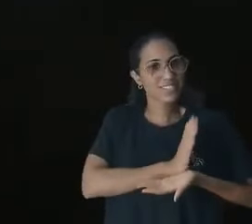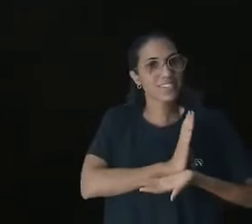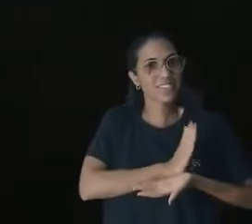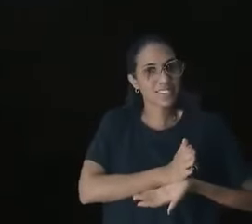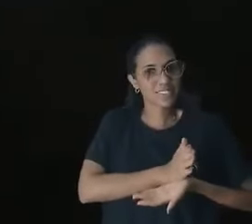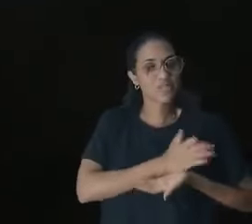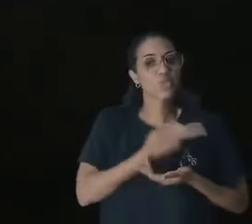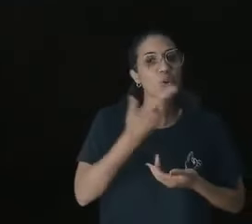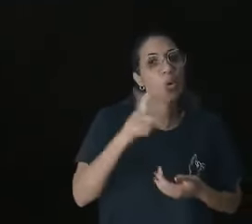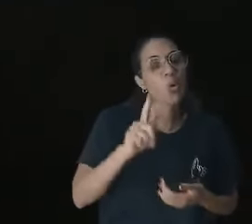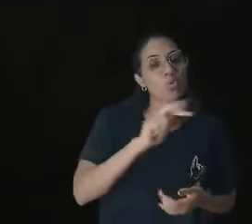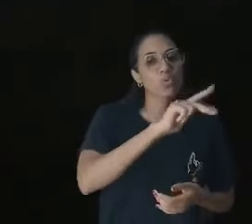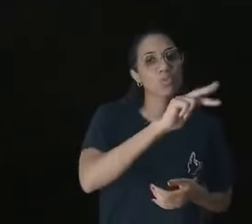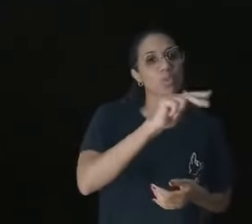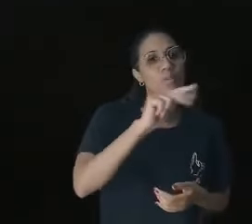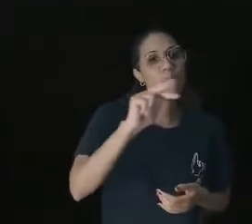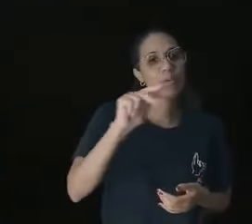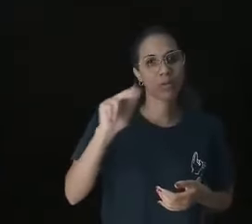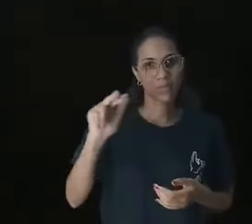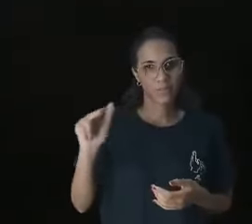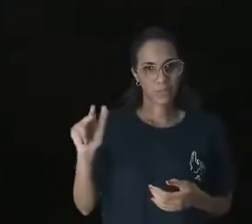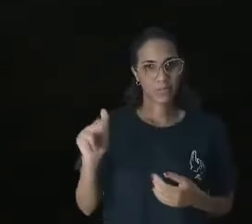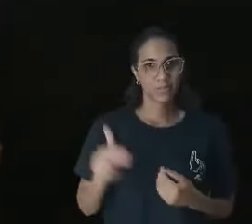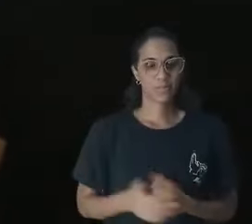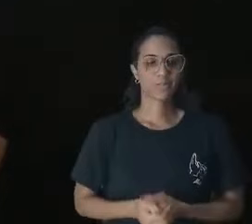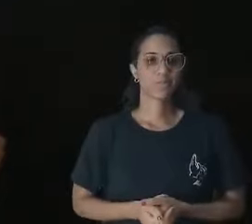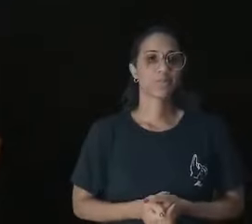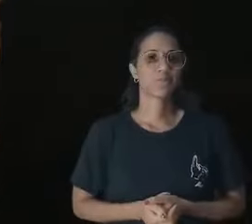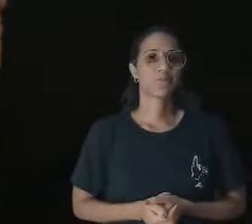de outros irmãos.